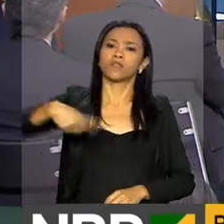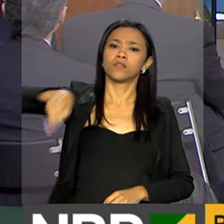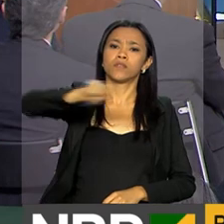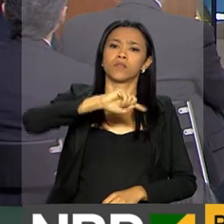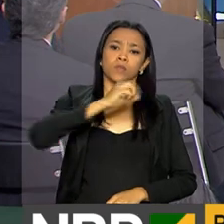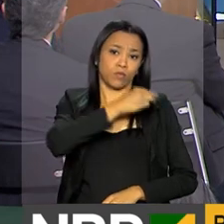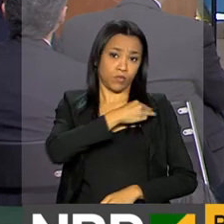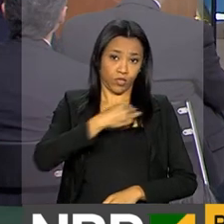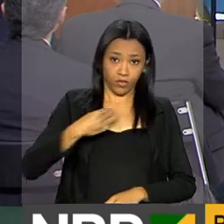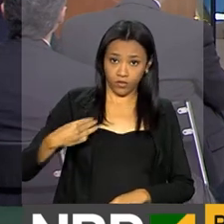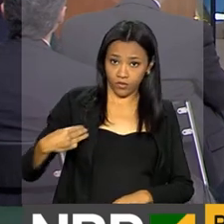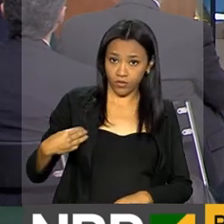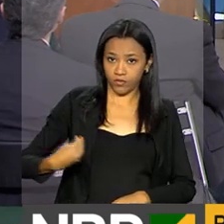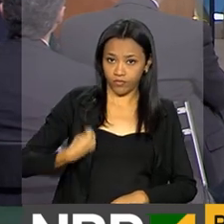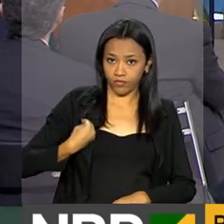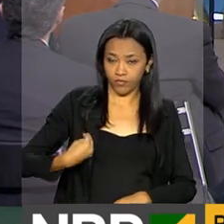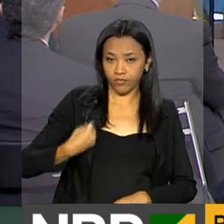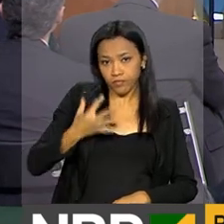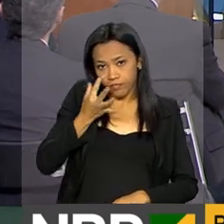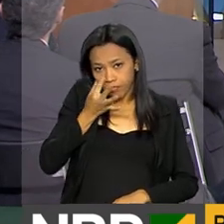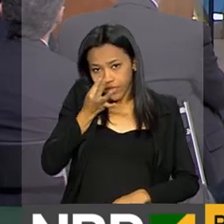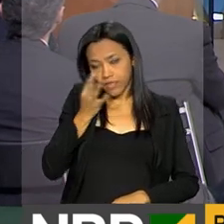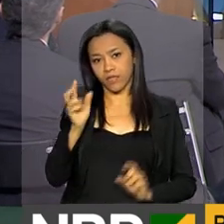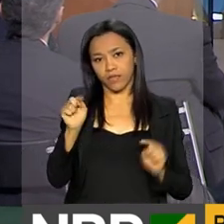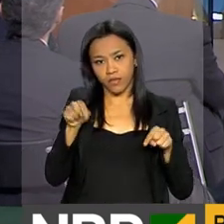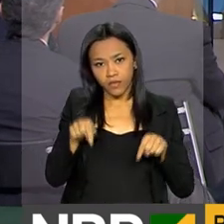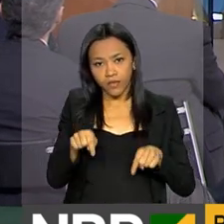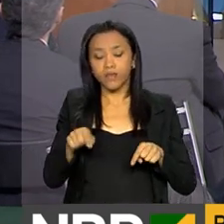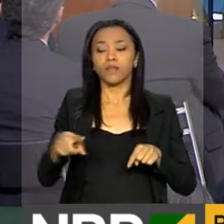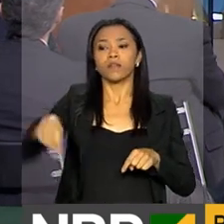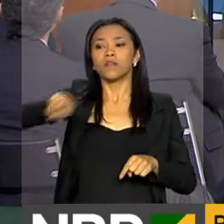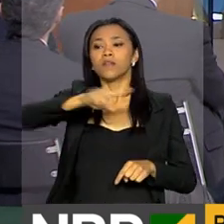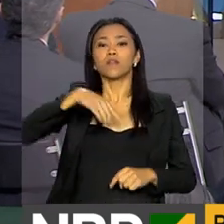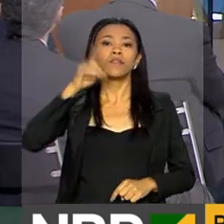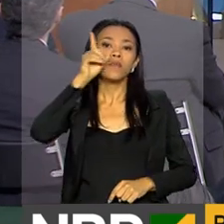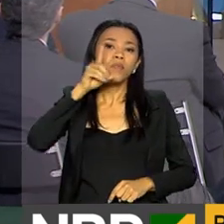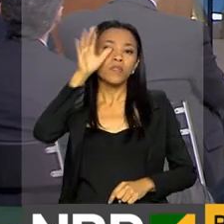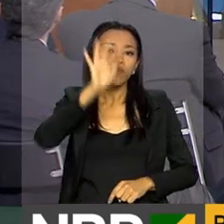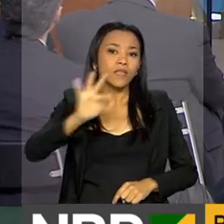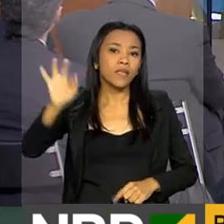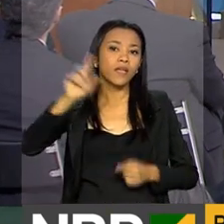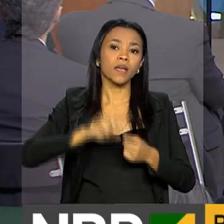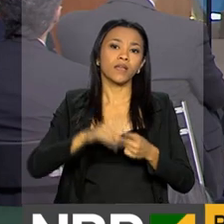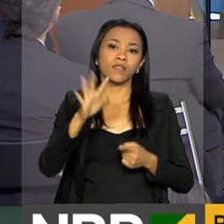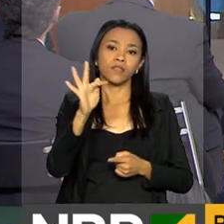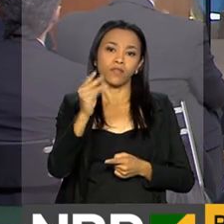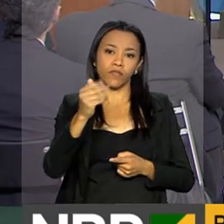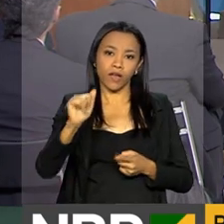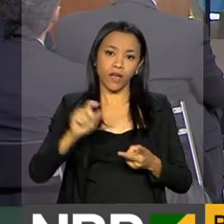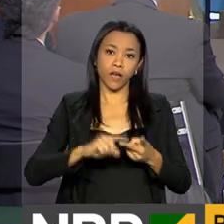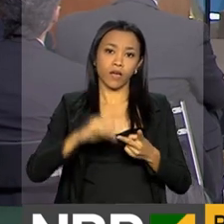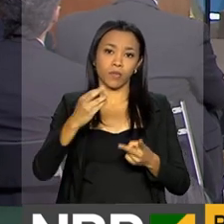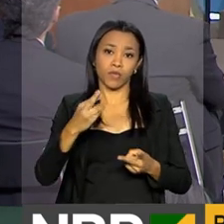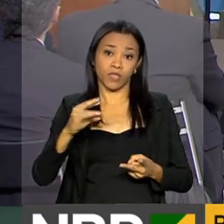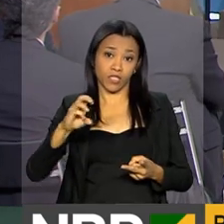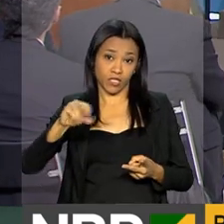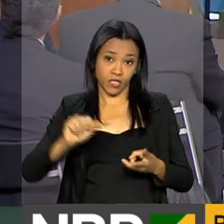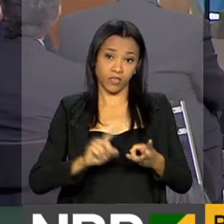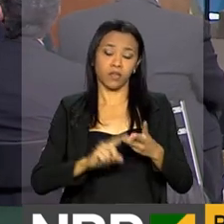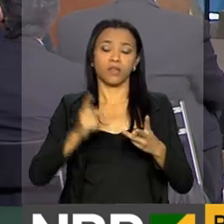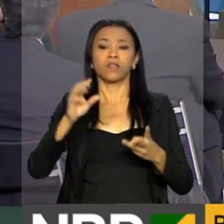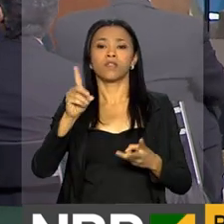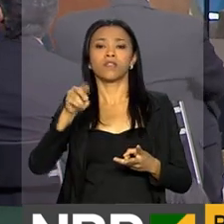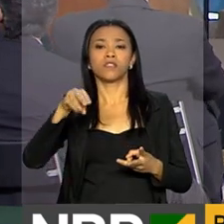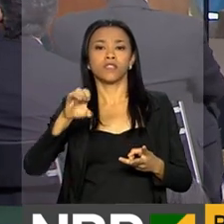todos aqui presentes, os deputados federais, Fábio Ramalho, Carlos Marum, Cristiane Brasil,